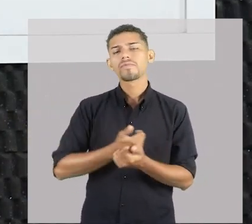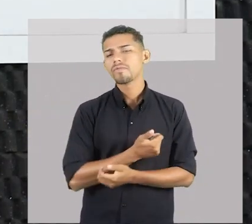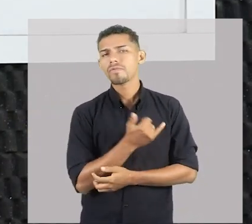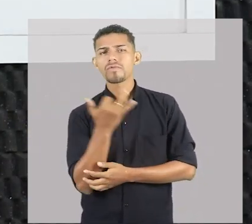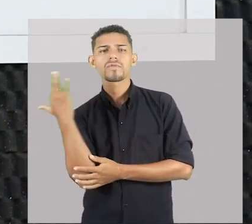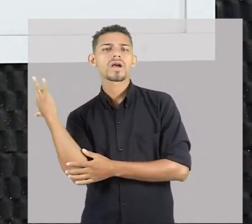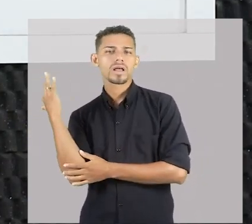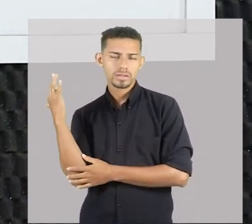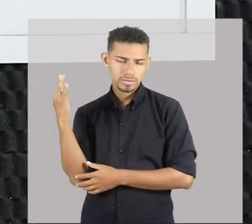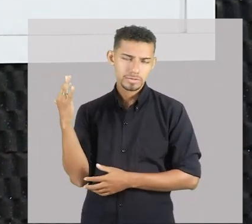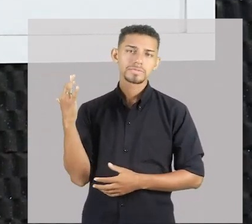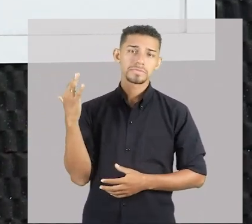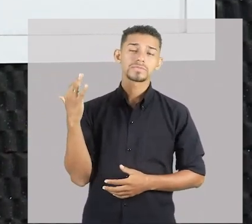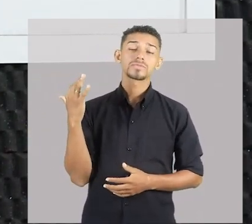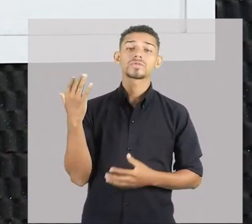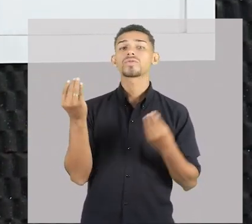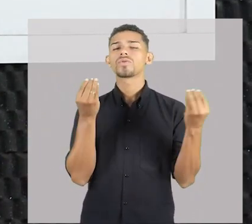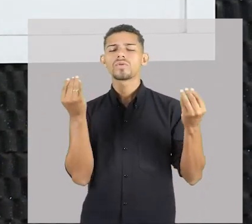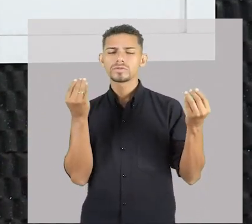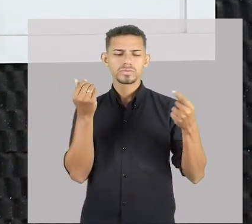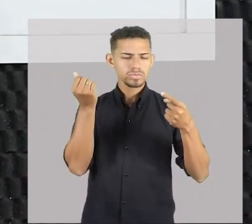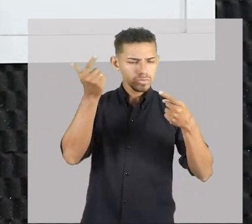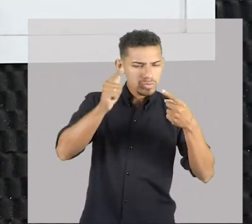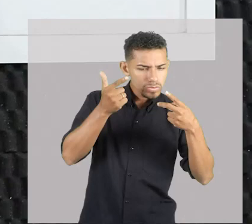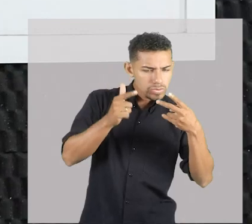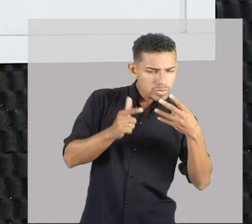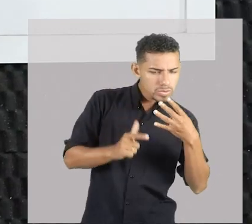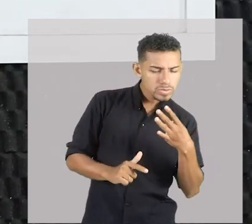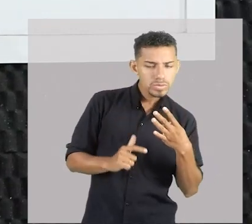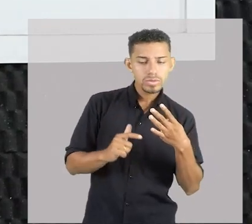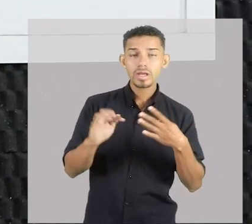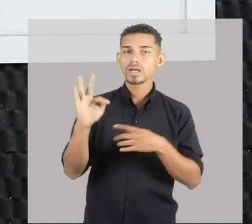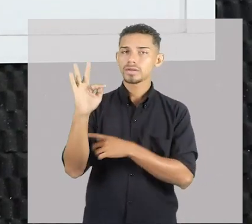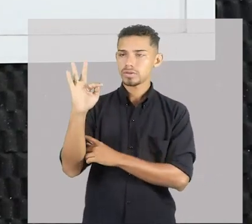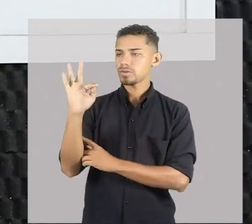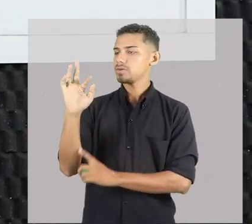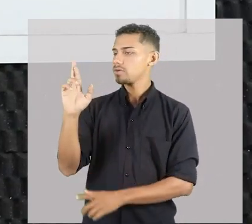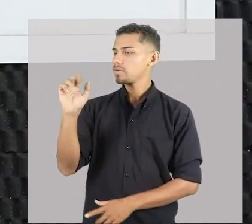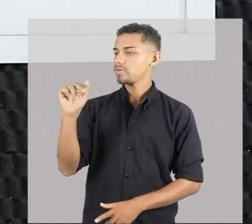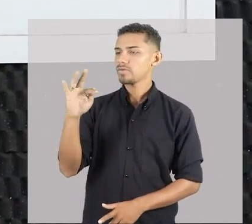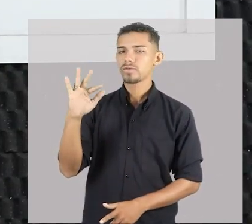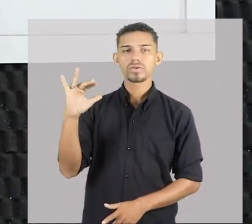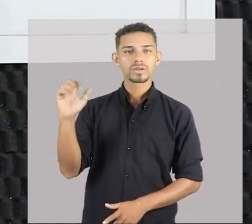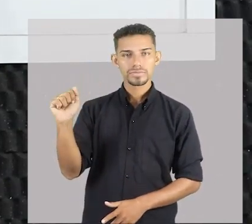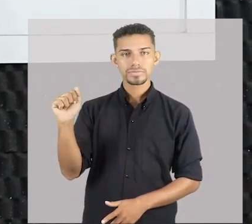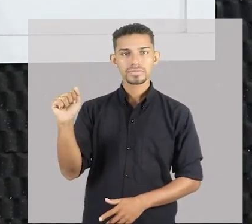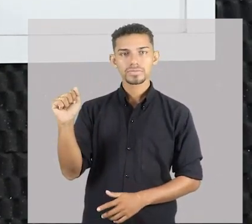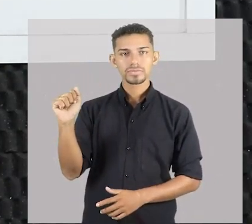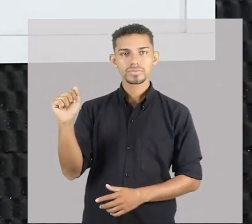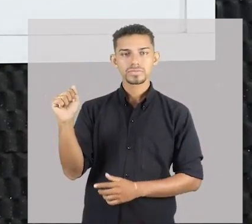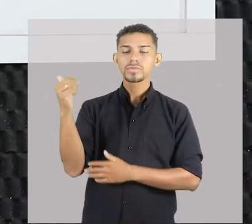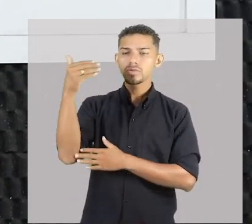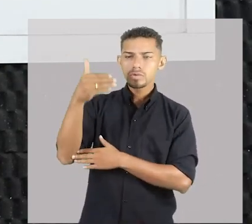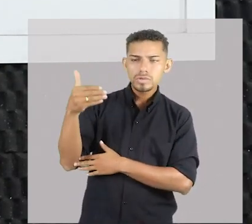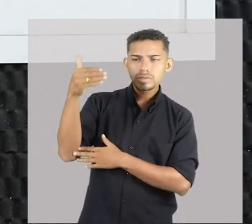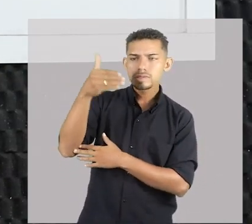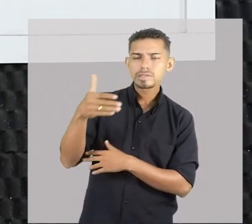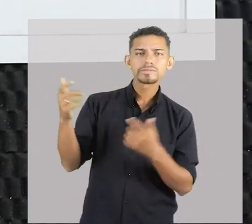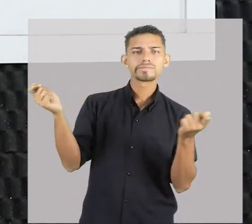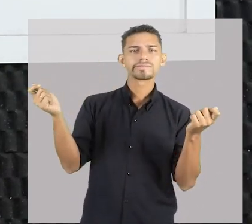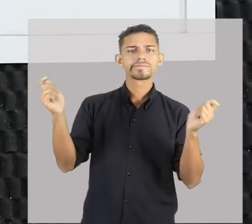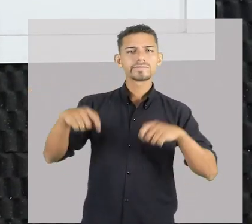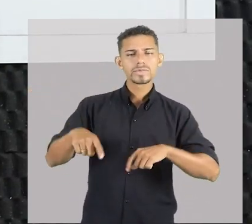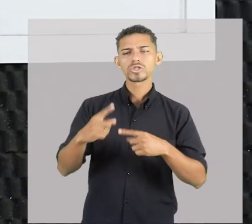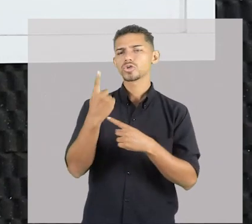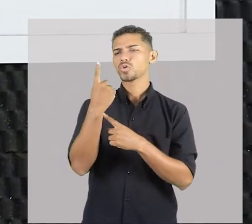a frequência? É o número de repetições em uma unidade de tempo. É o número de repetições em 1 minuto, é o número